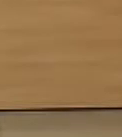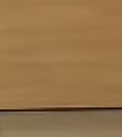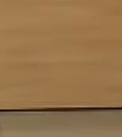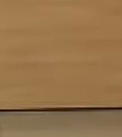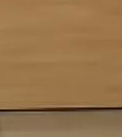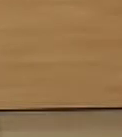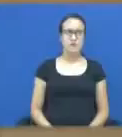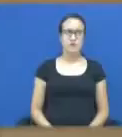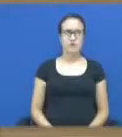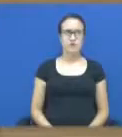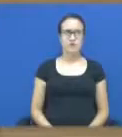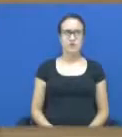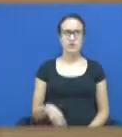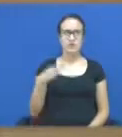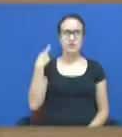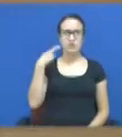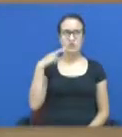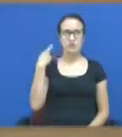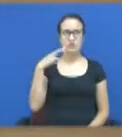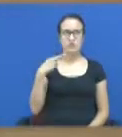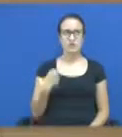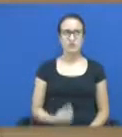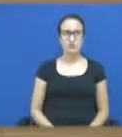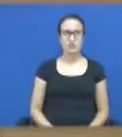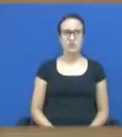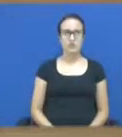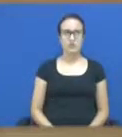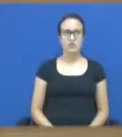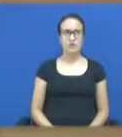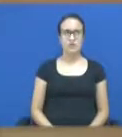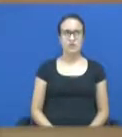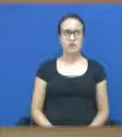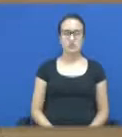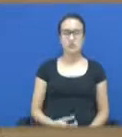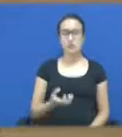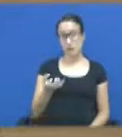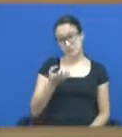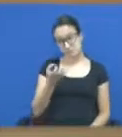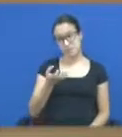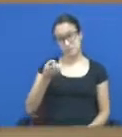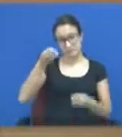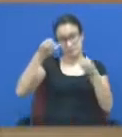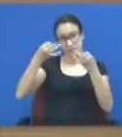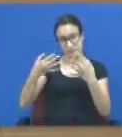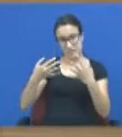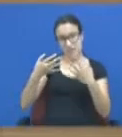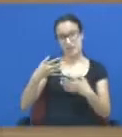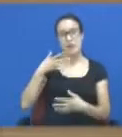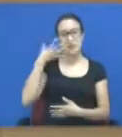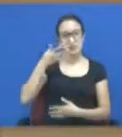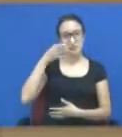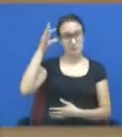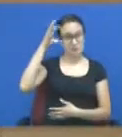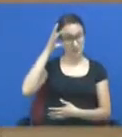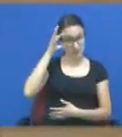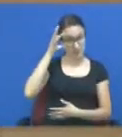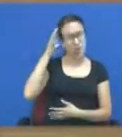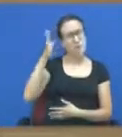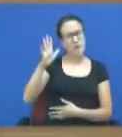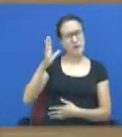Vereador Ronei Costa Martins. Queria falar sobre a minha presidenta, mas vou dispensar a palavra.